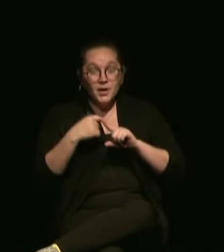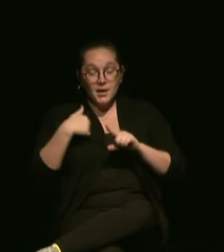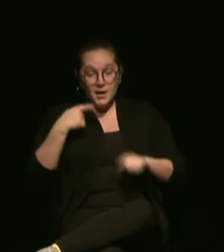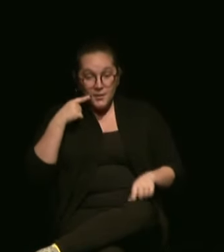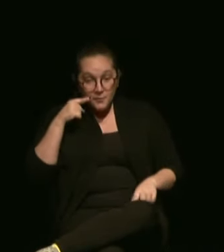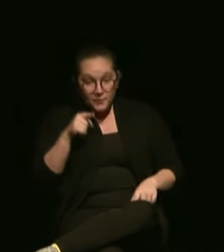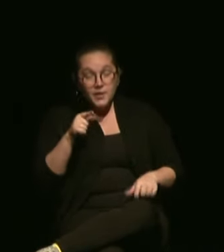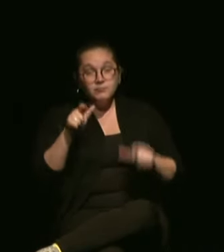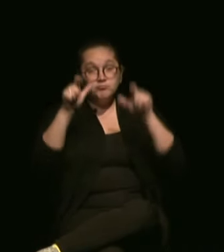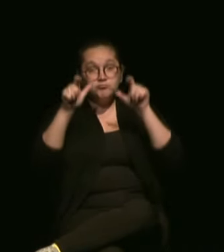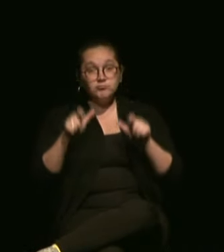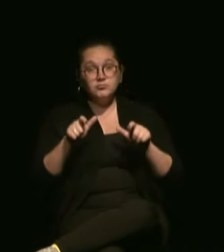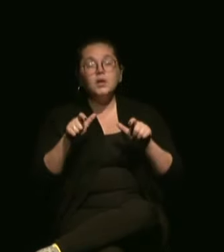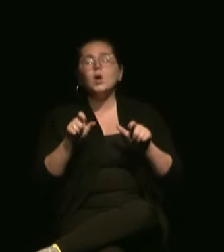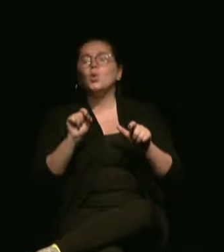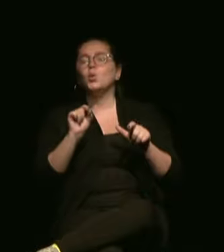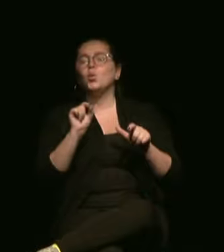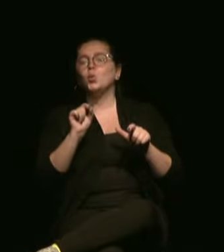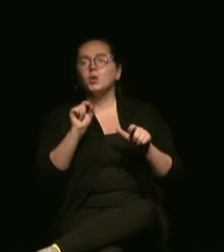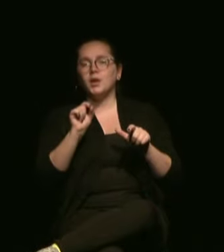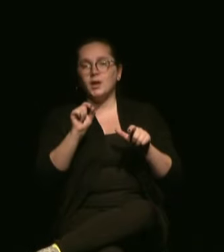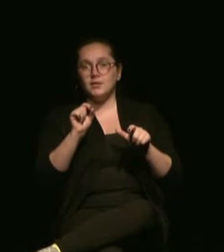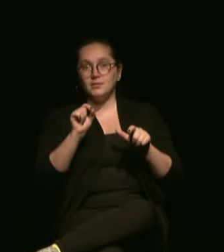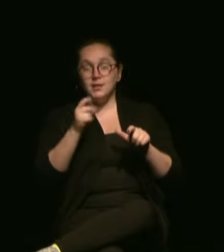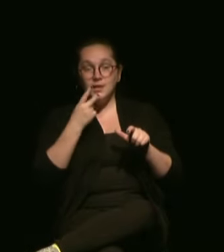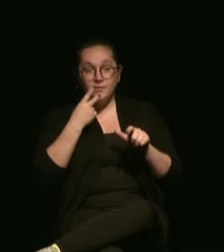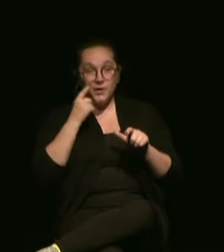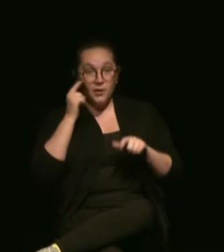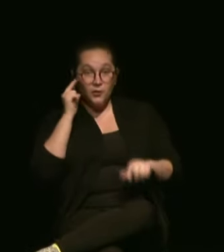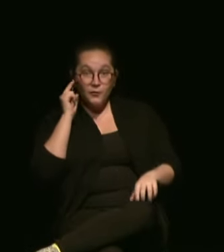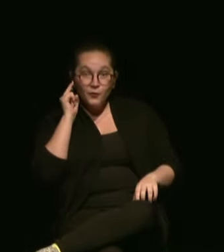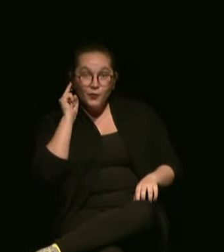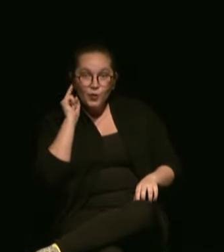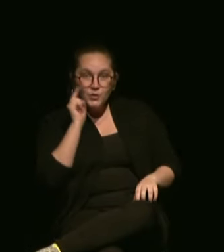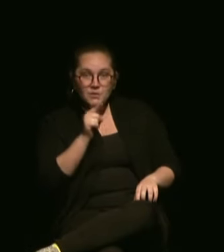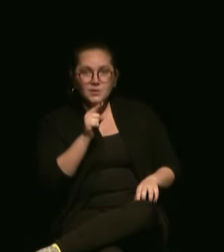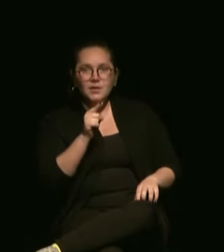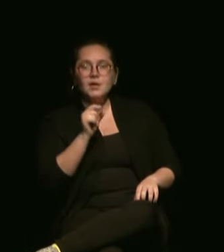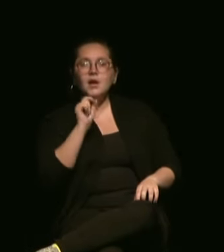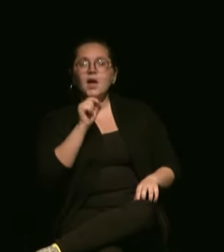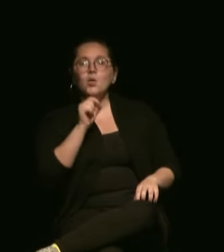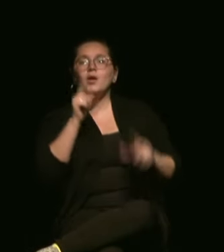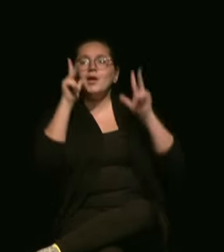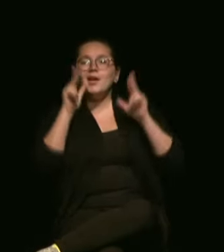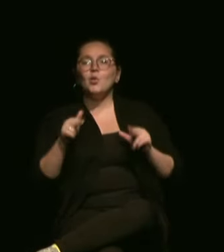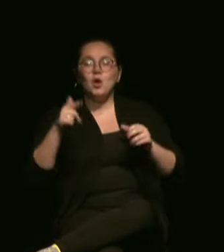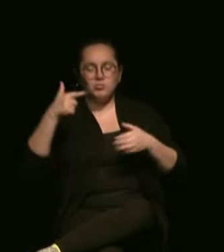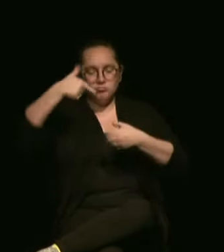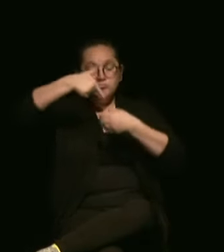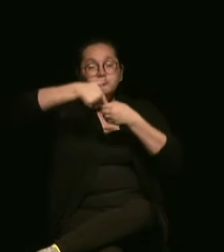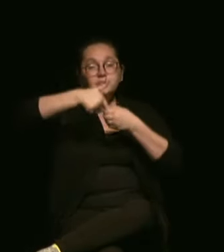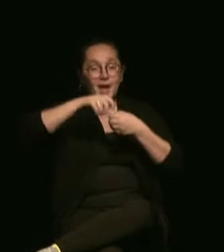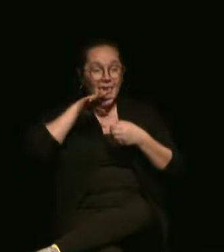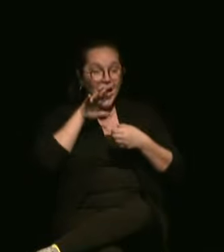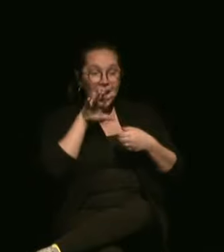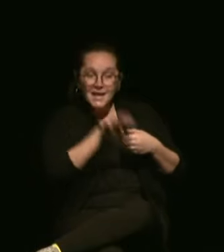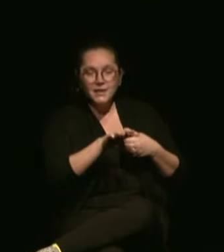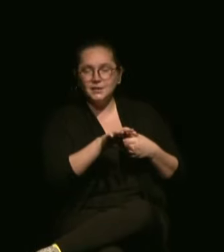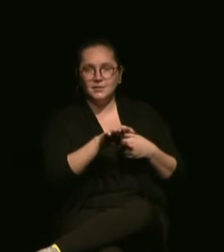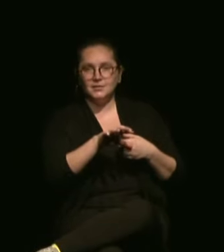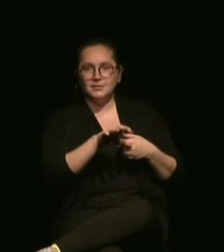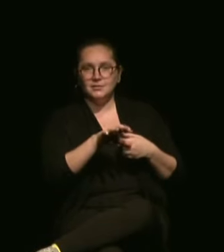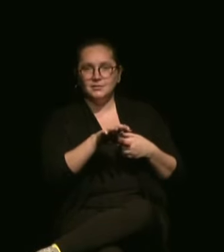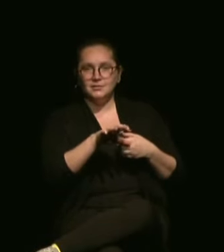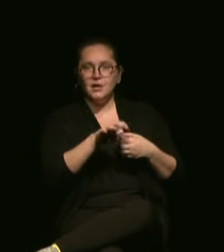que é o seguinte, você é como uma sonda de petróleo, ela fura ali, ela não fura em 10 lugares. Não é